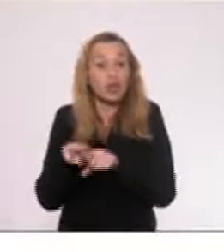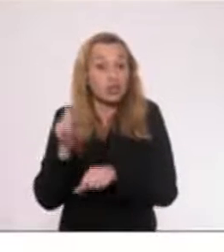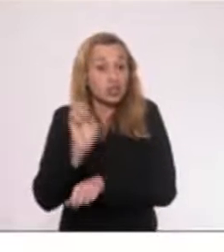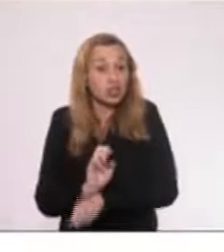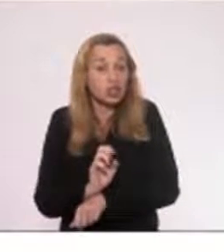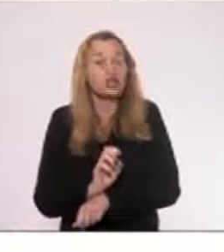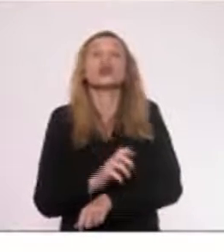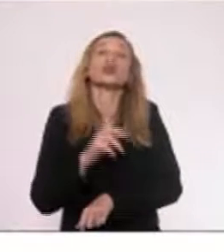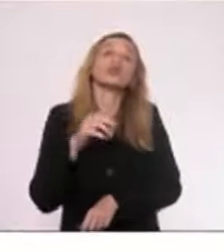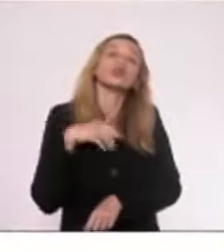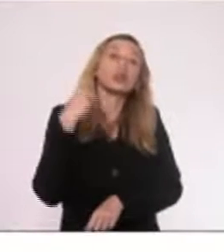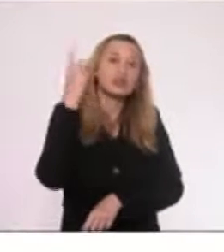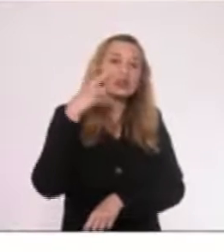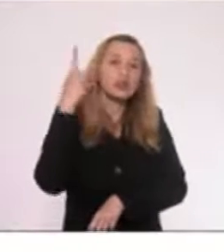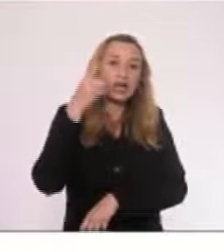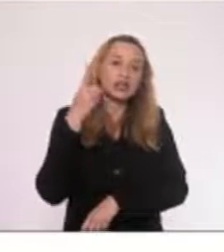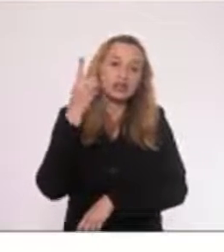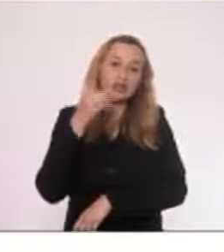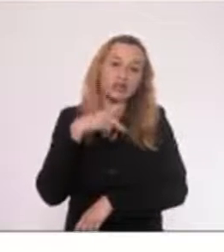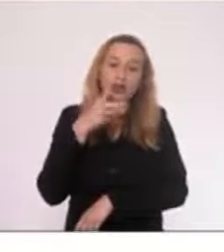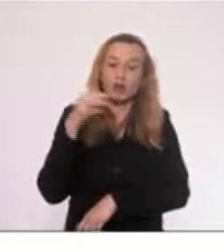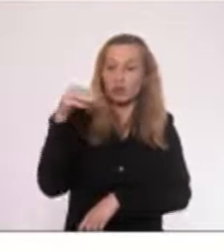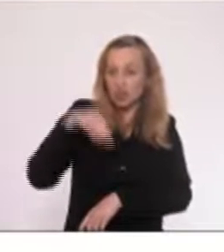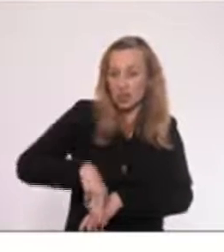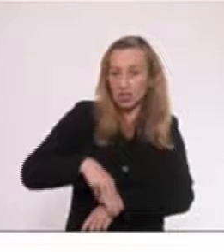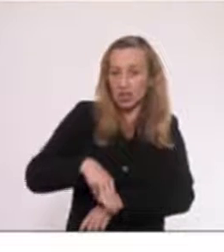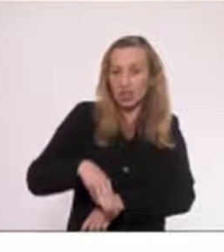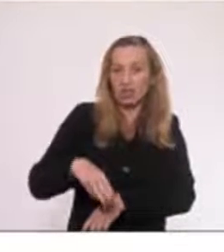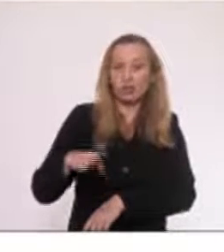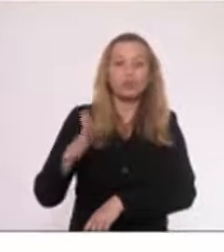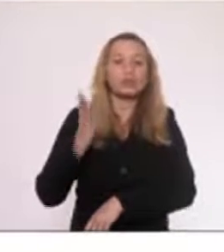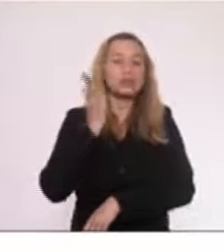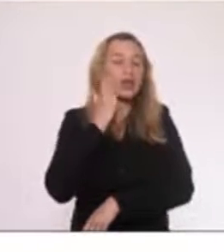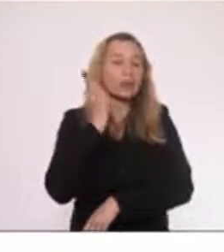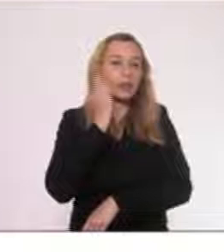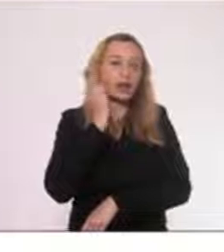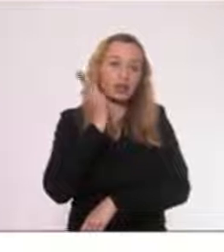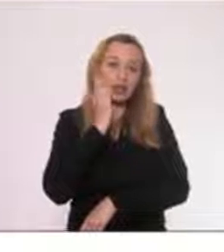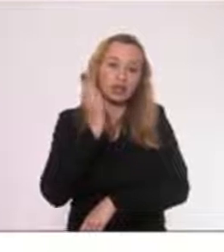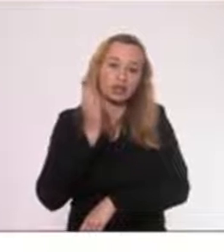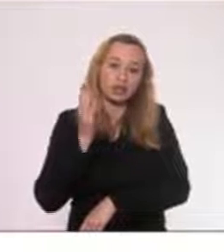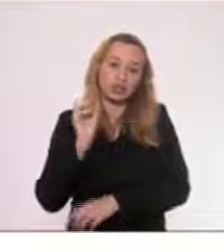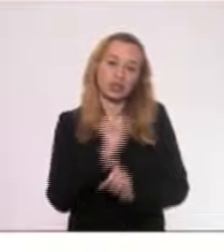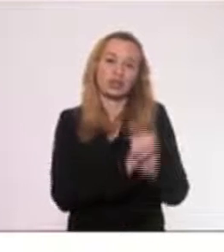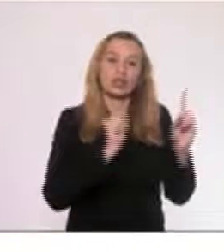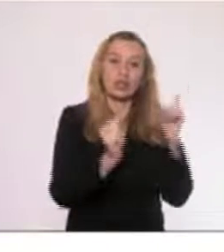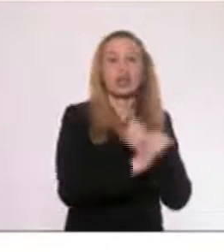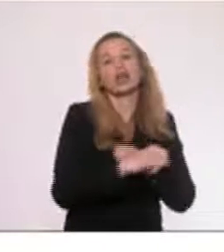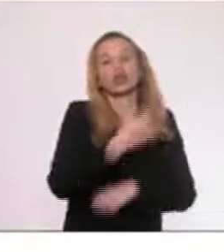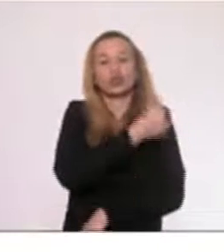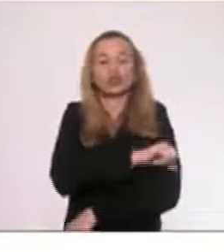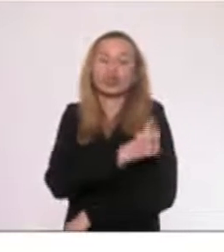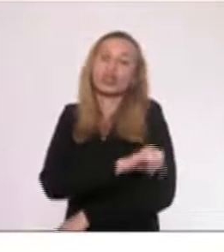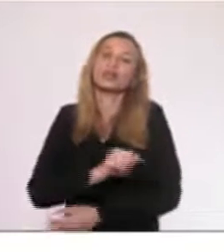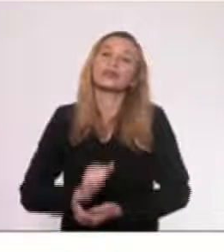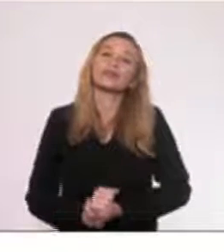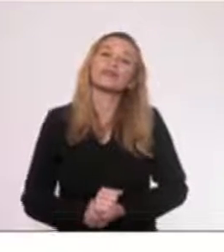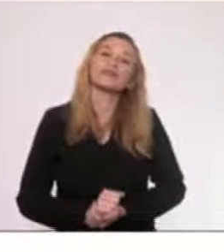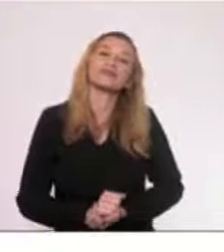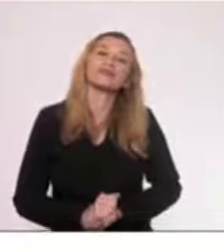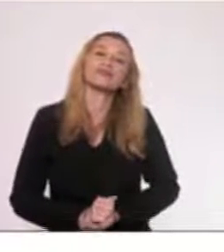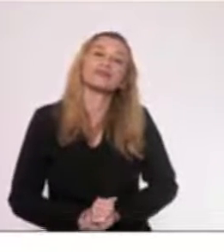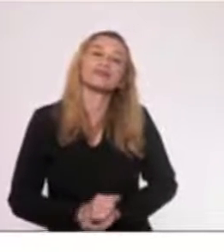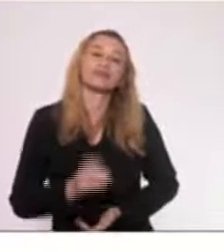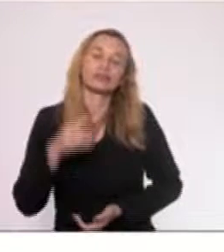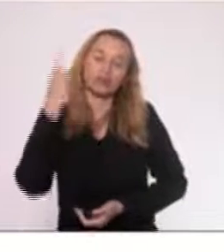que disse sim, ele deu um tapa na cara da sociedade do Rio de Janeiro, o deputado que disse sim